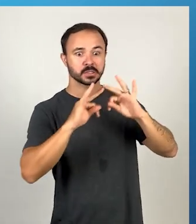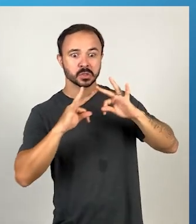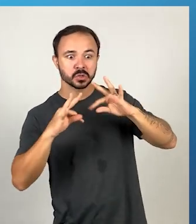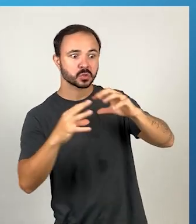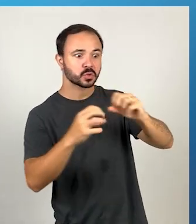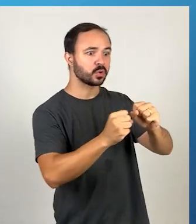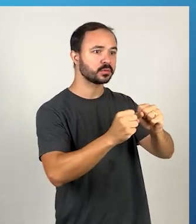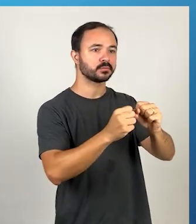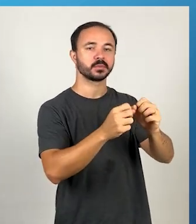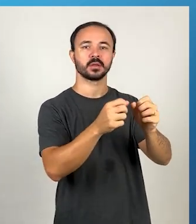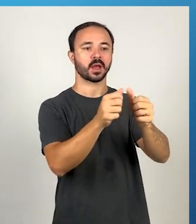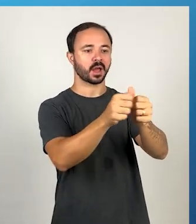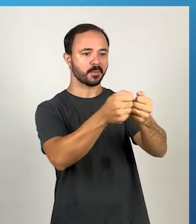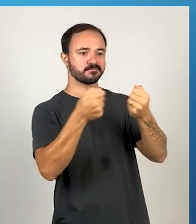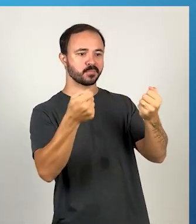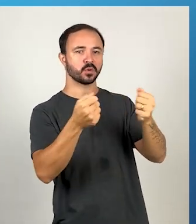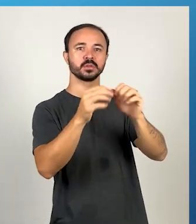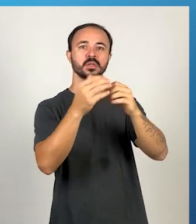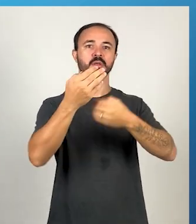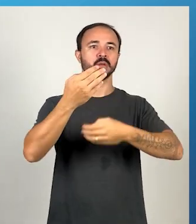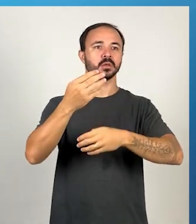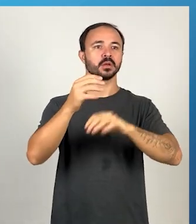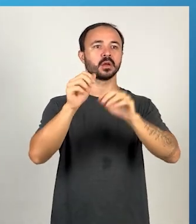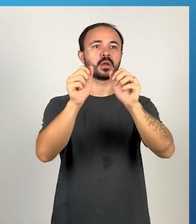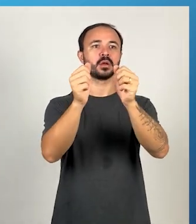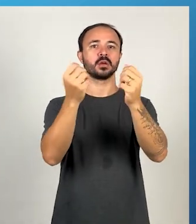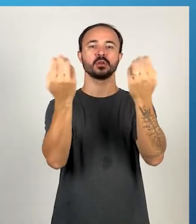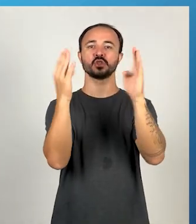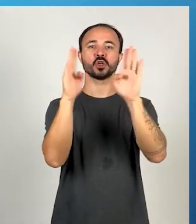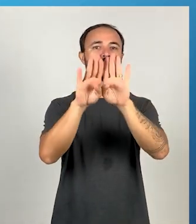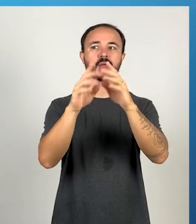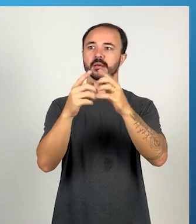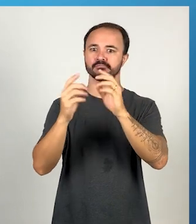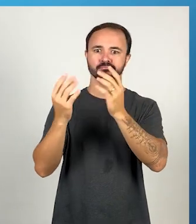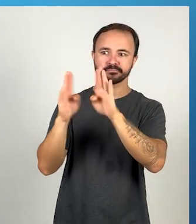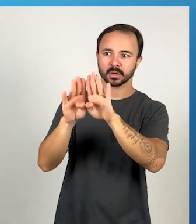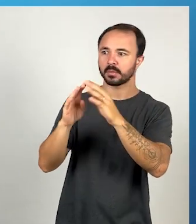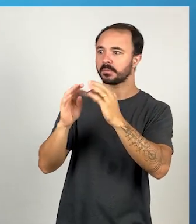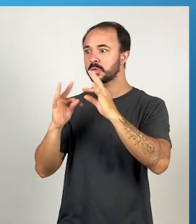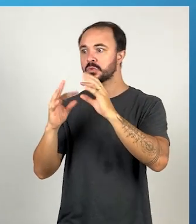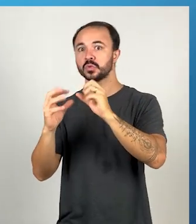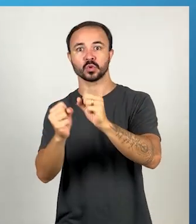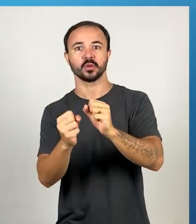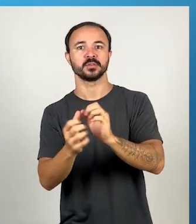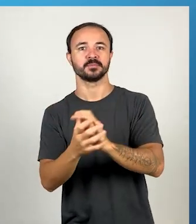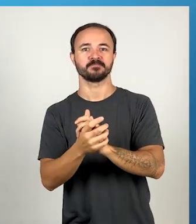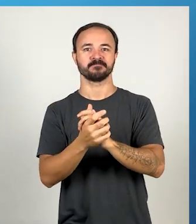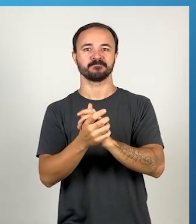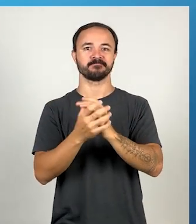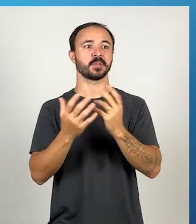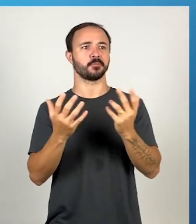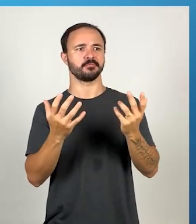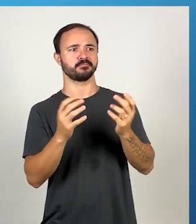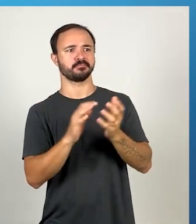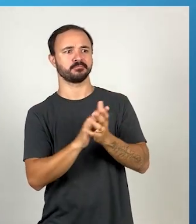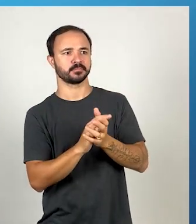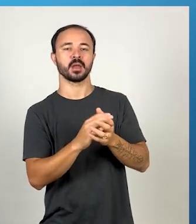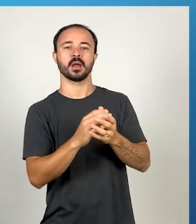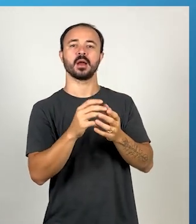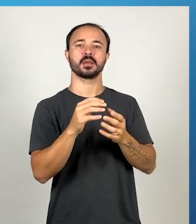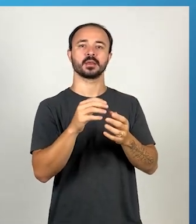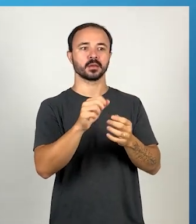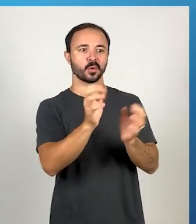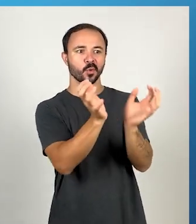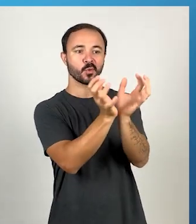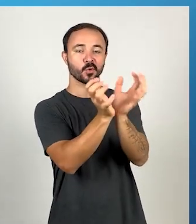janelas, tripulação. O substantivo coletivo tripulação tem a forma singular, mas expressa um sentido